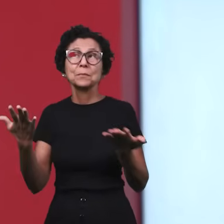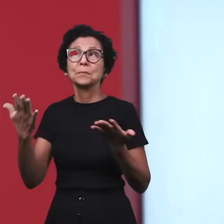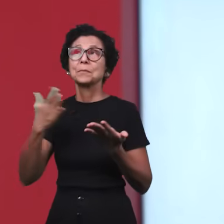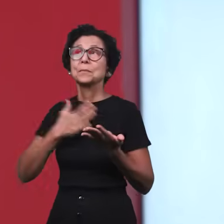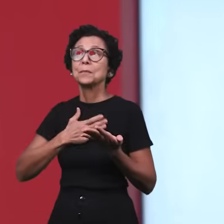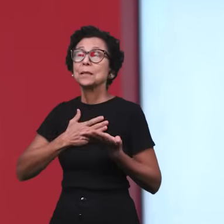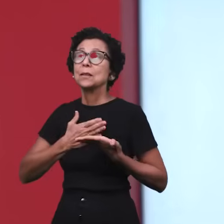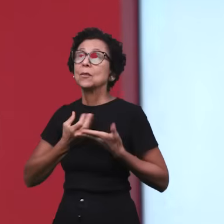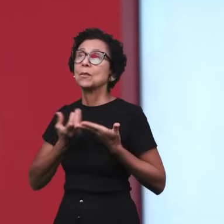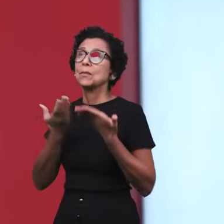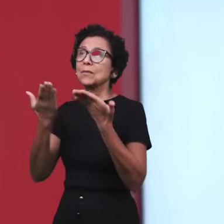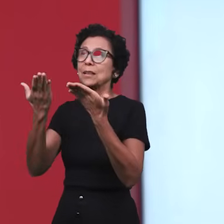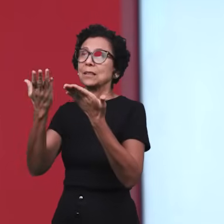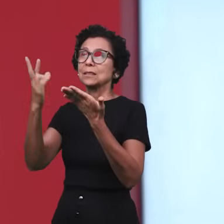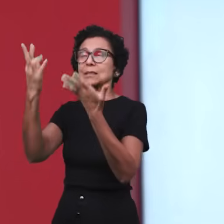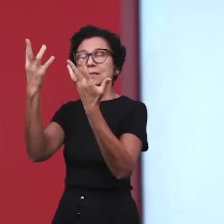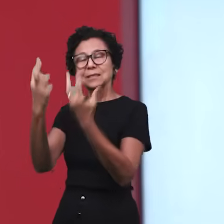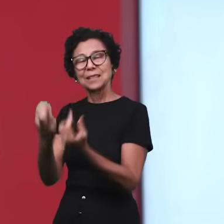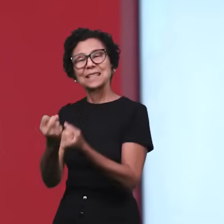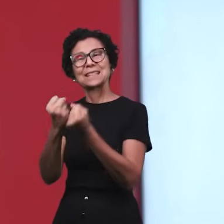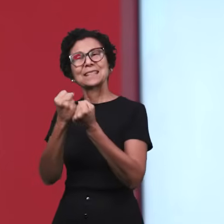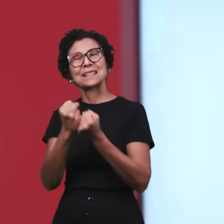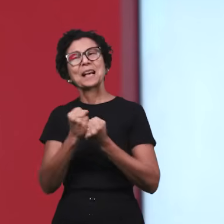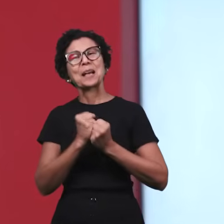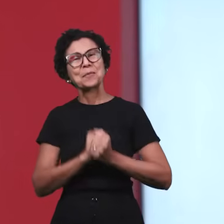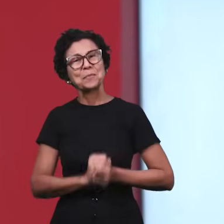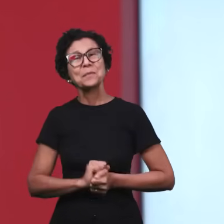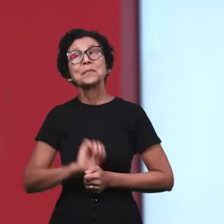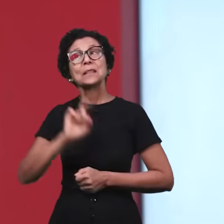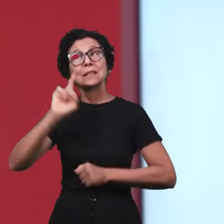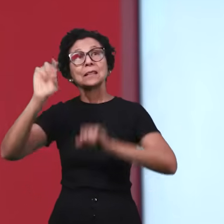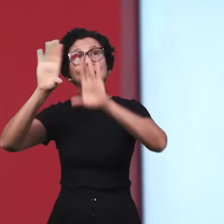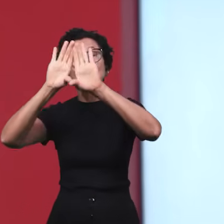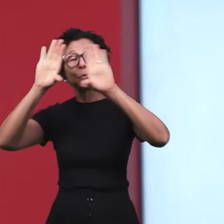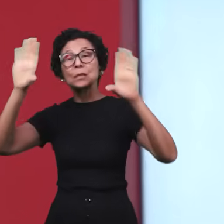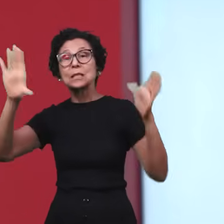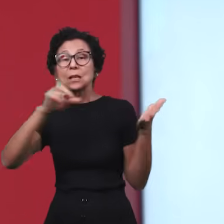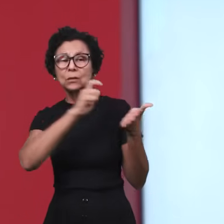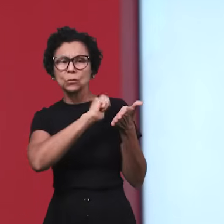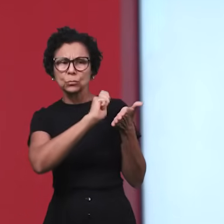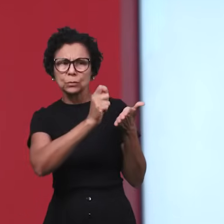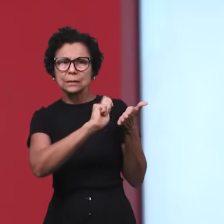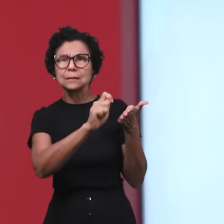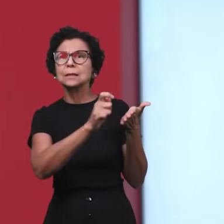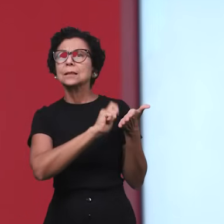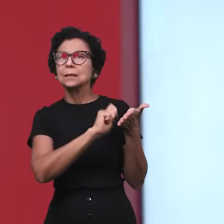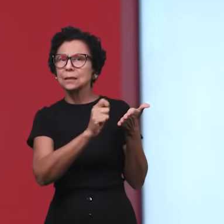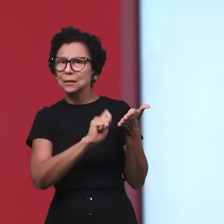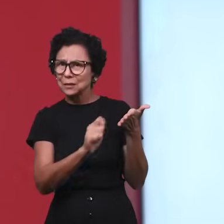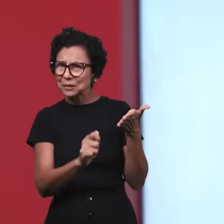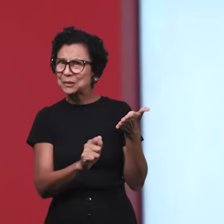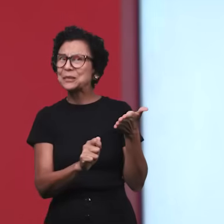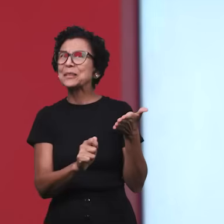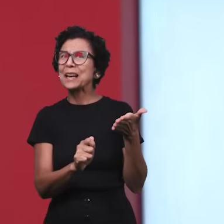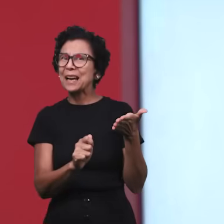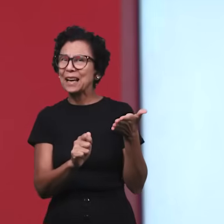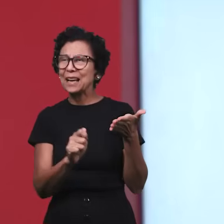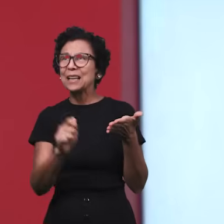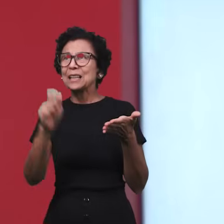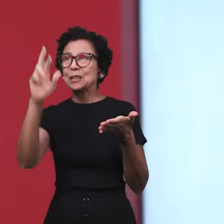minha oferta, o Senhor recebe e tem um memorial no céu registrando tudo isso que nós fazemos e